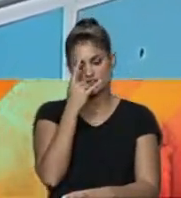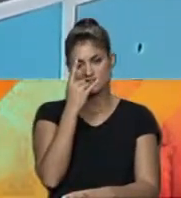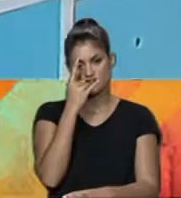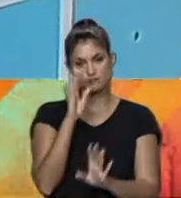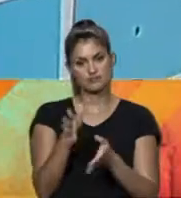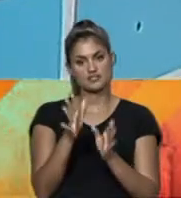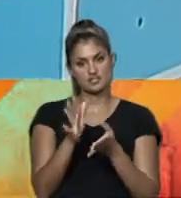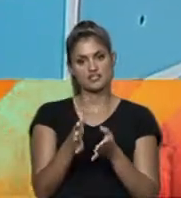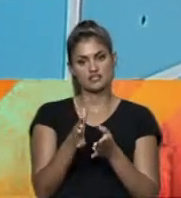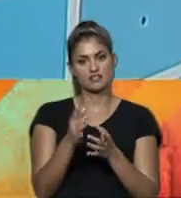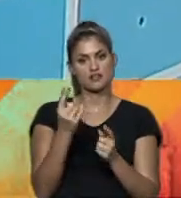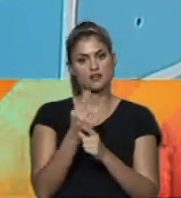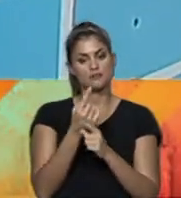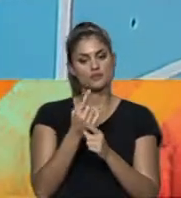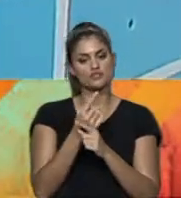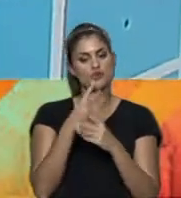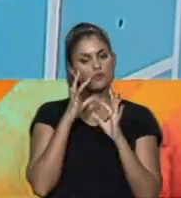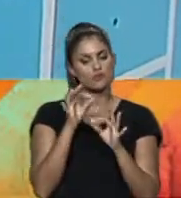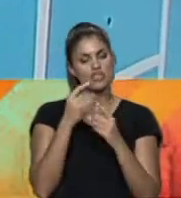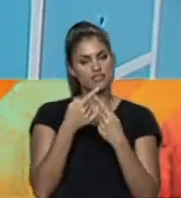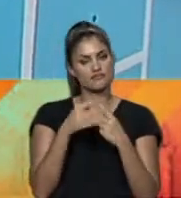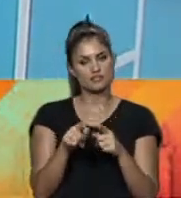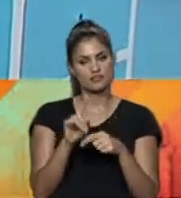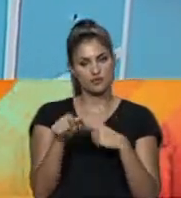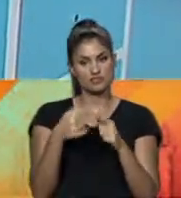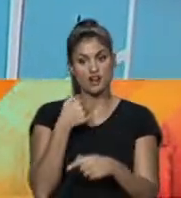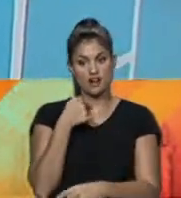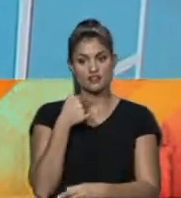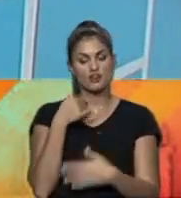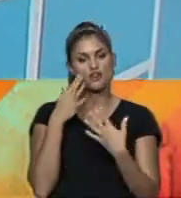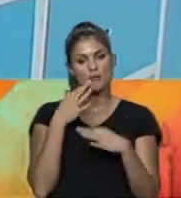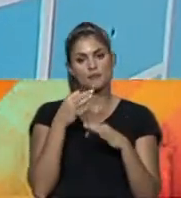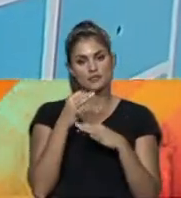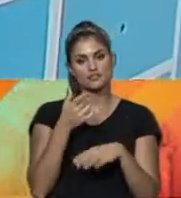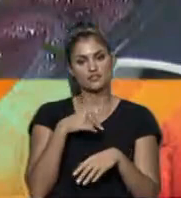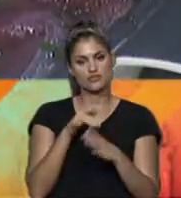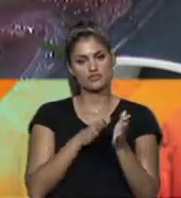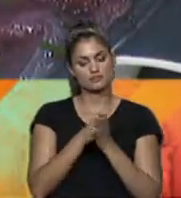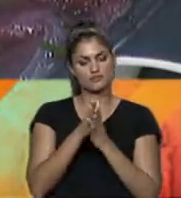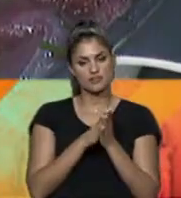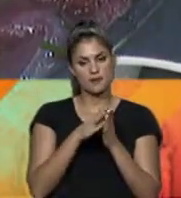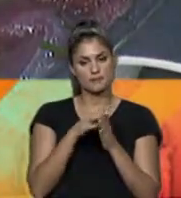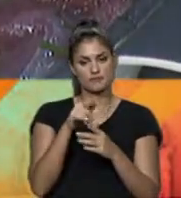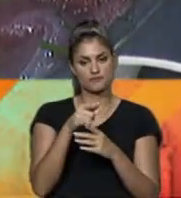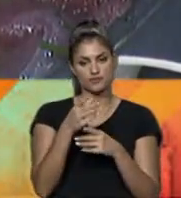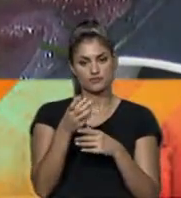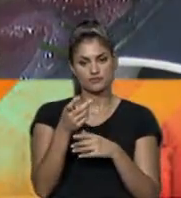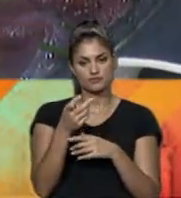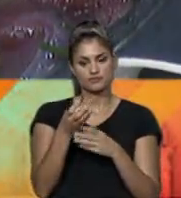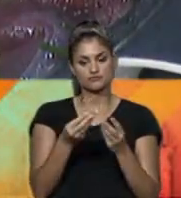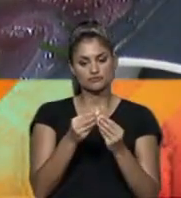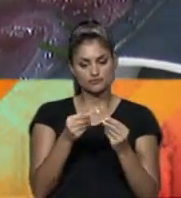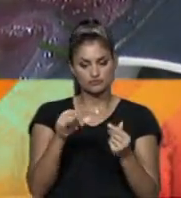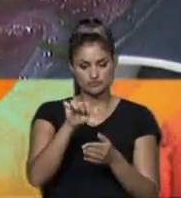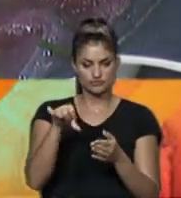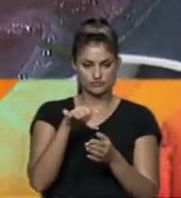de algum cuidado diferente da outra carne que normalmente utilizamos. É mais a marinada, porque de facto ela tem um sabor muito forte, não é?